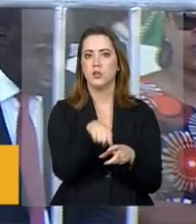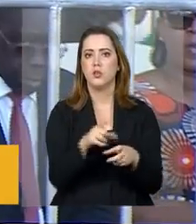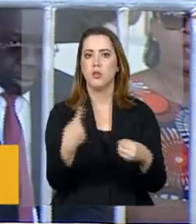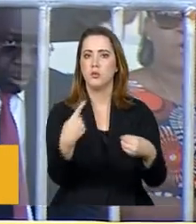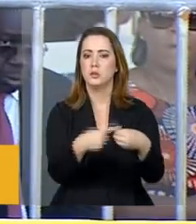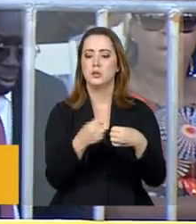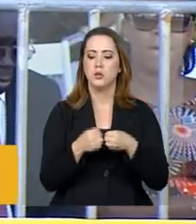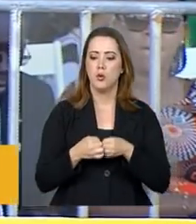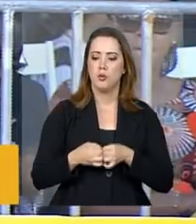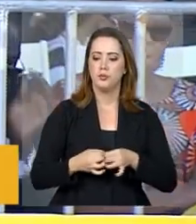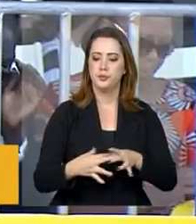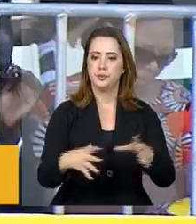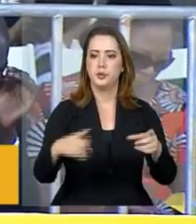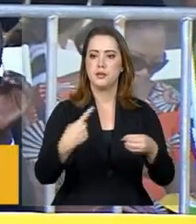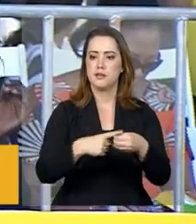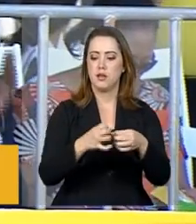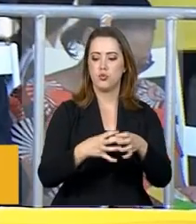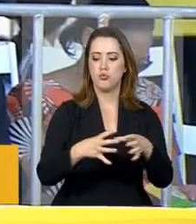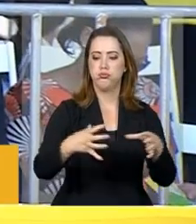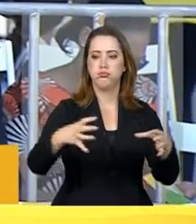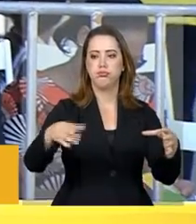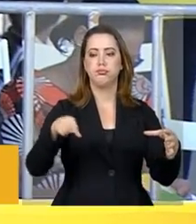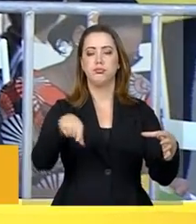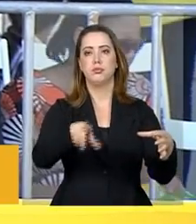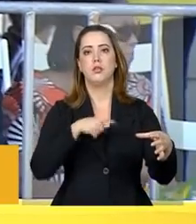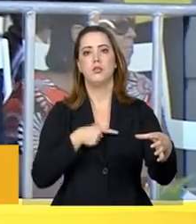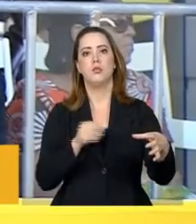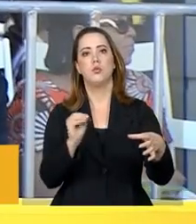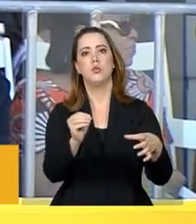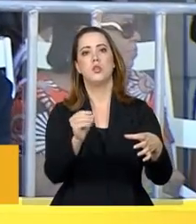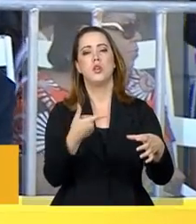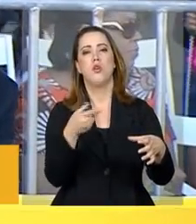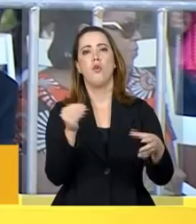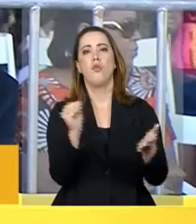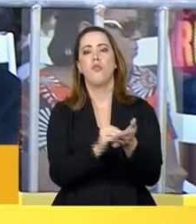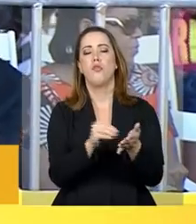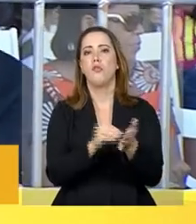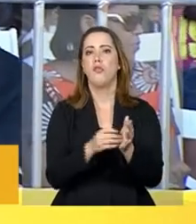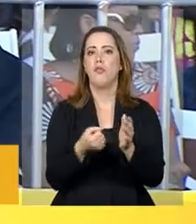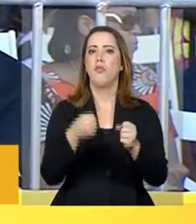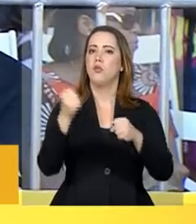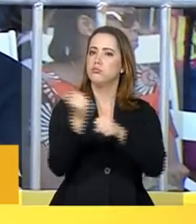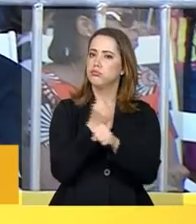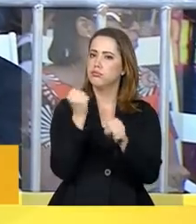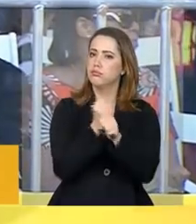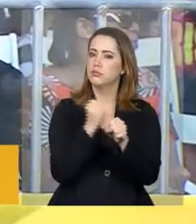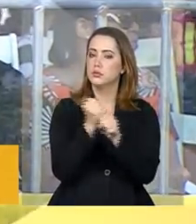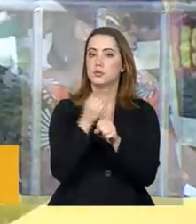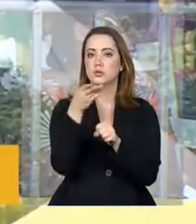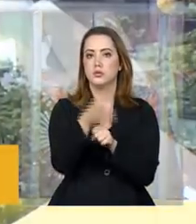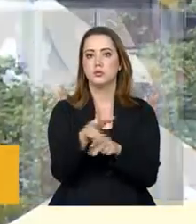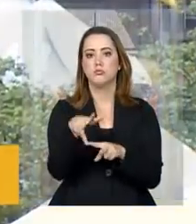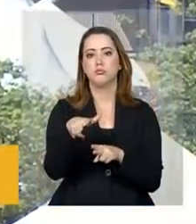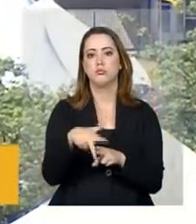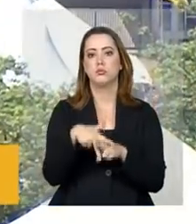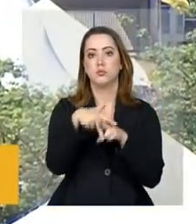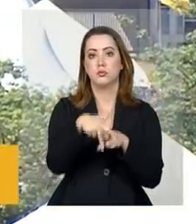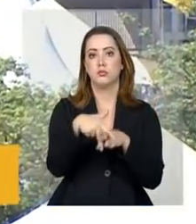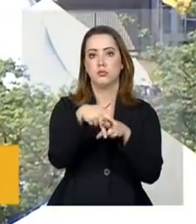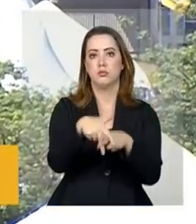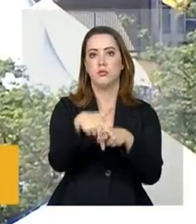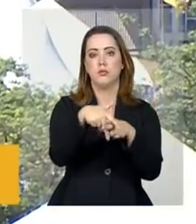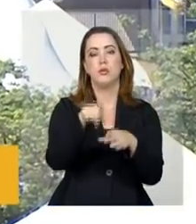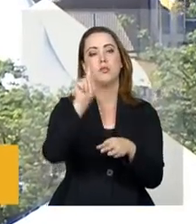muito amplas, E sem muitas construções, parques, e a polícia montada é essencial para